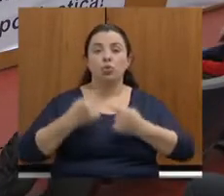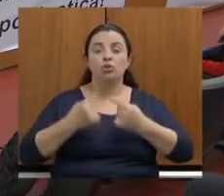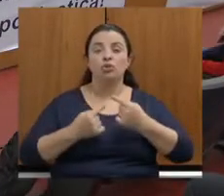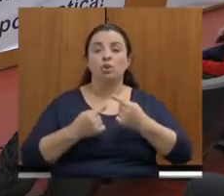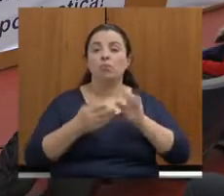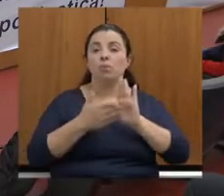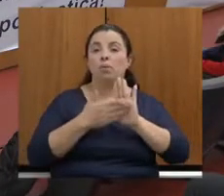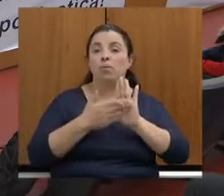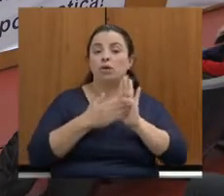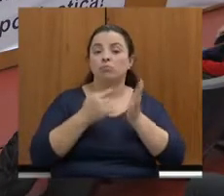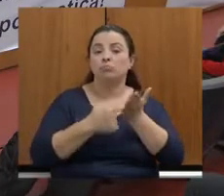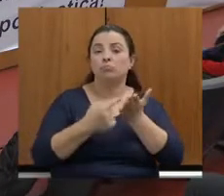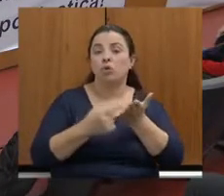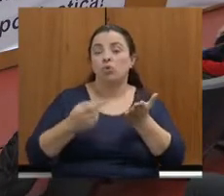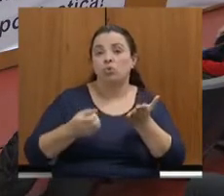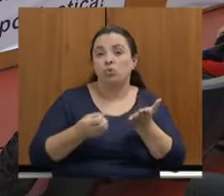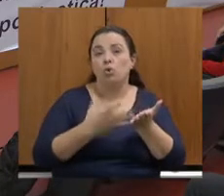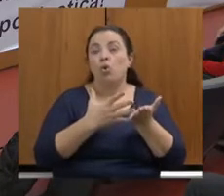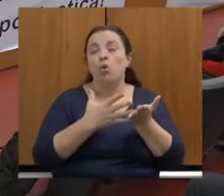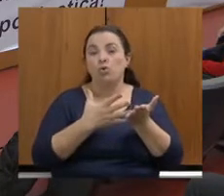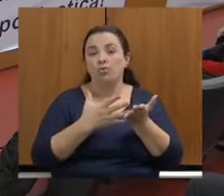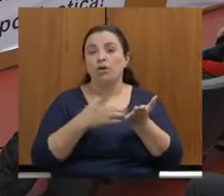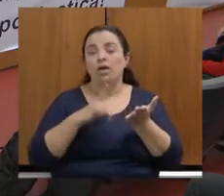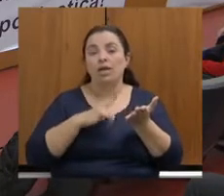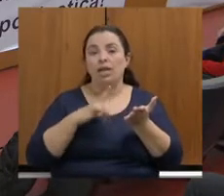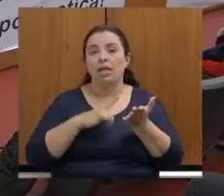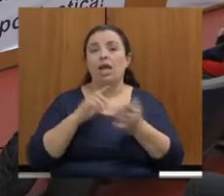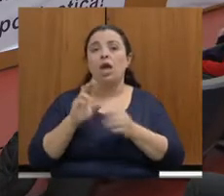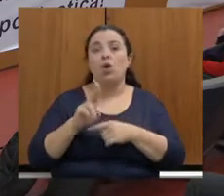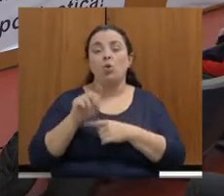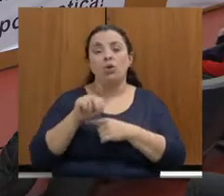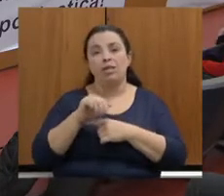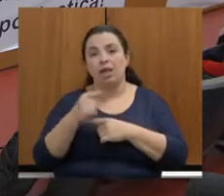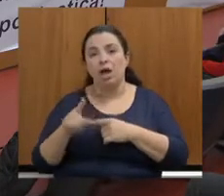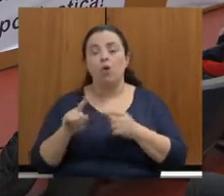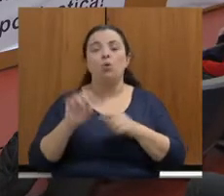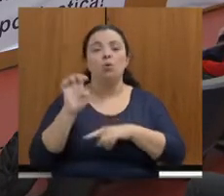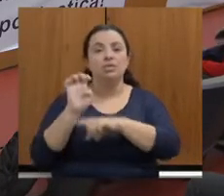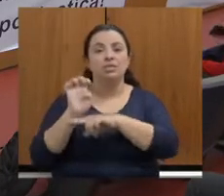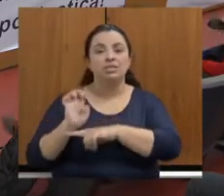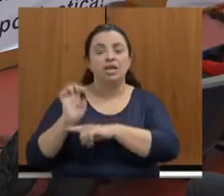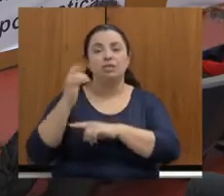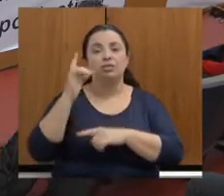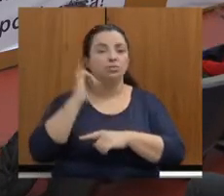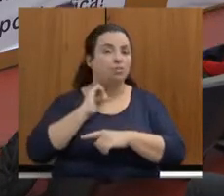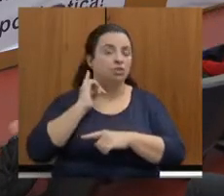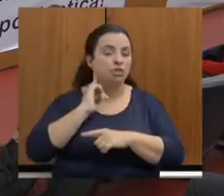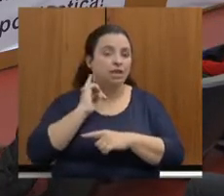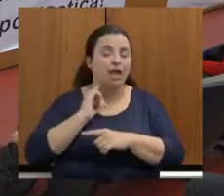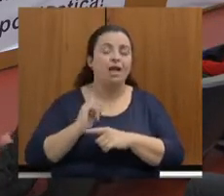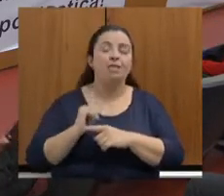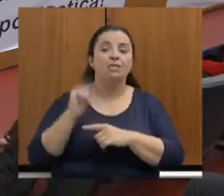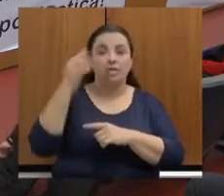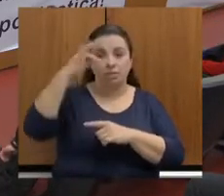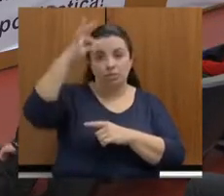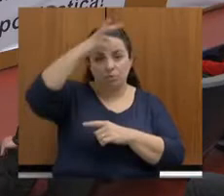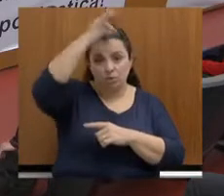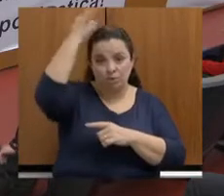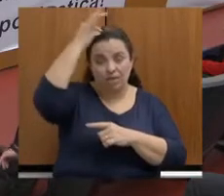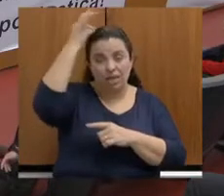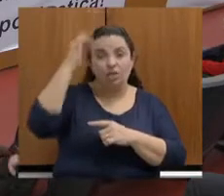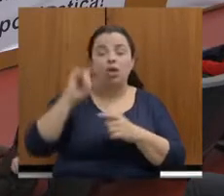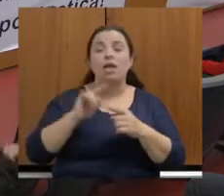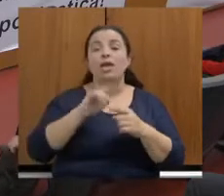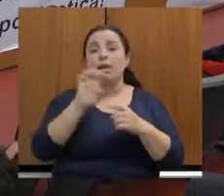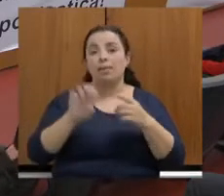que está sendo realizada entre a união os estados de Minas Gerais e do Espírito Santo e as empresas Samarco vale